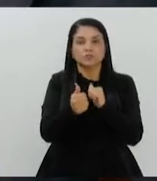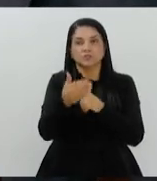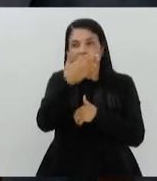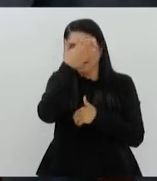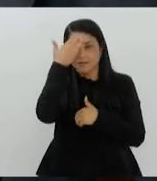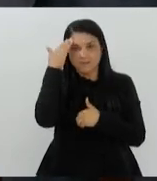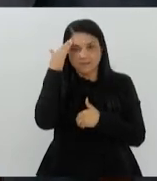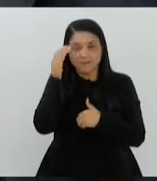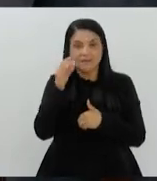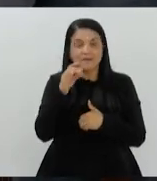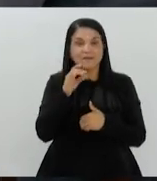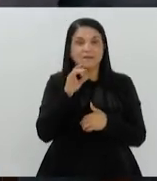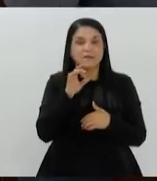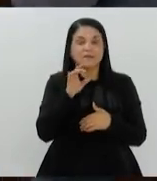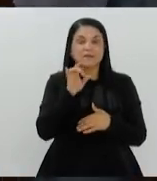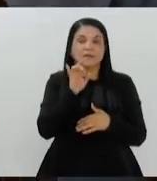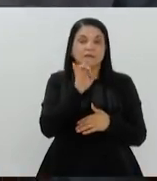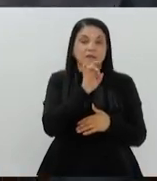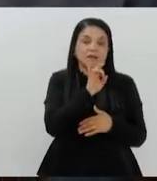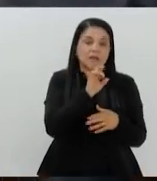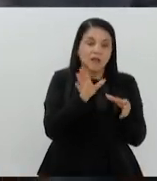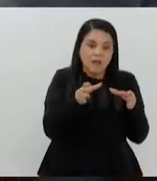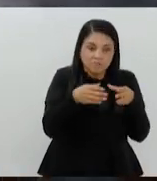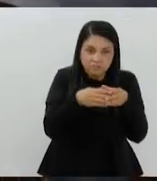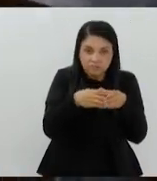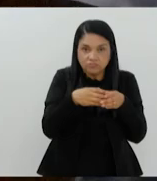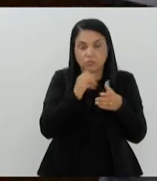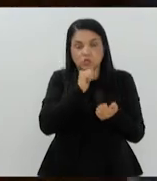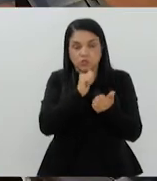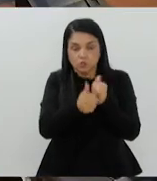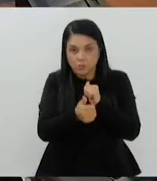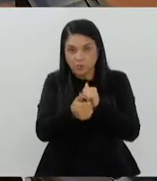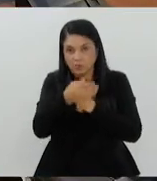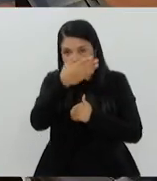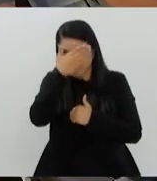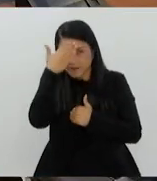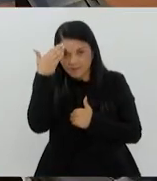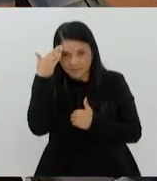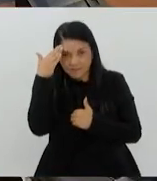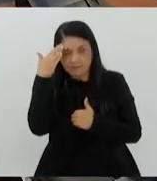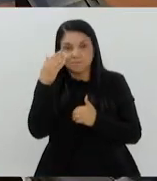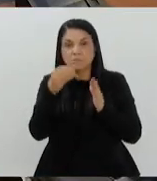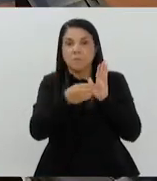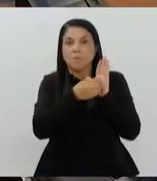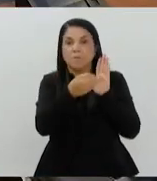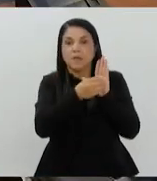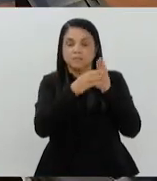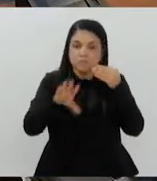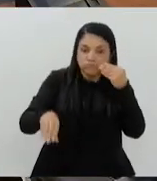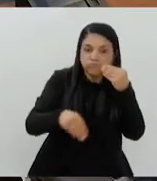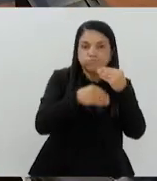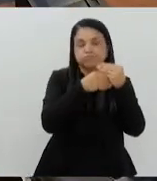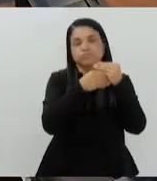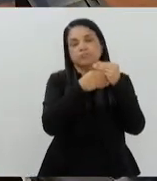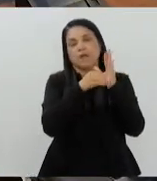Alta comissão de esporte e lazer já pode dar o parecer já incorporando a